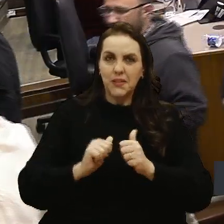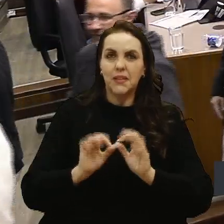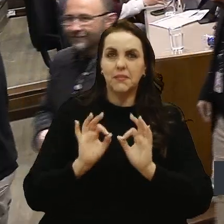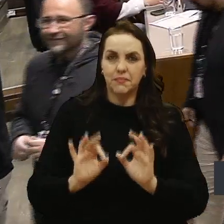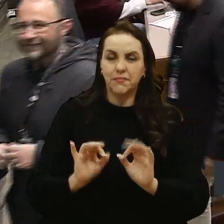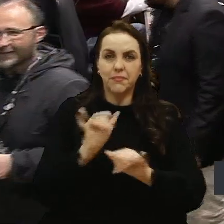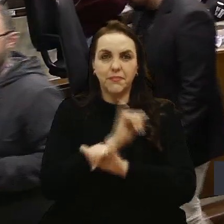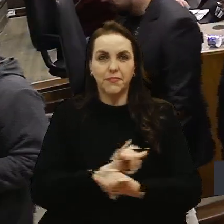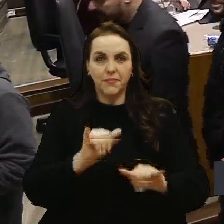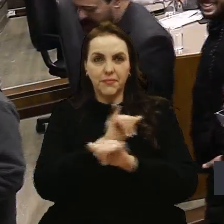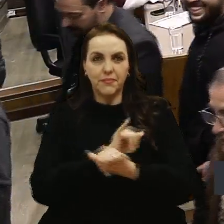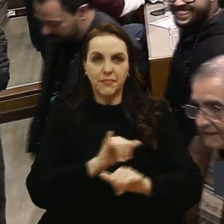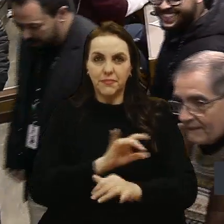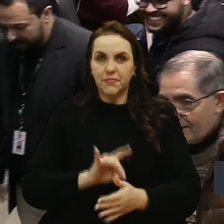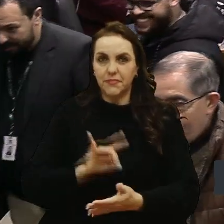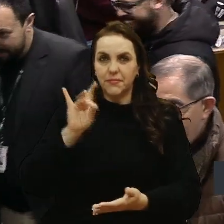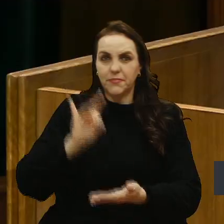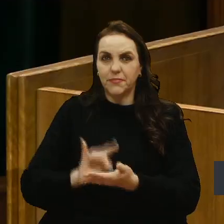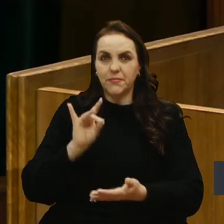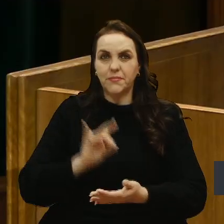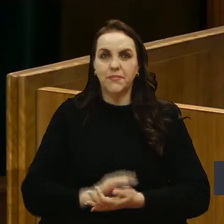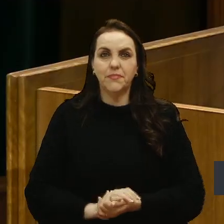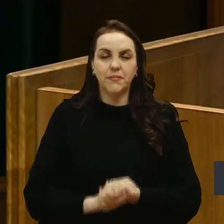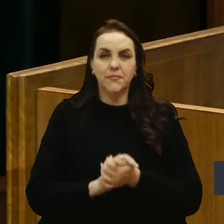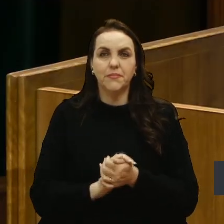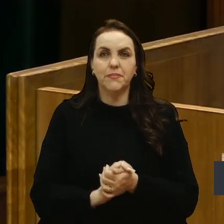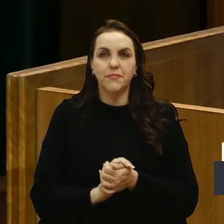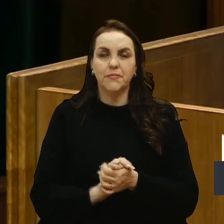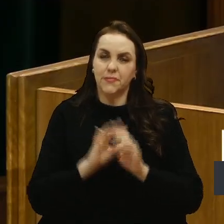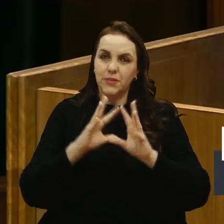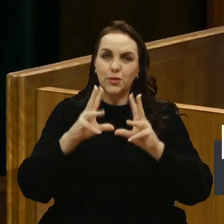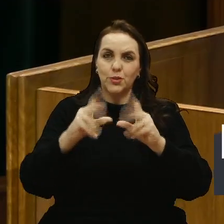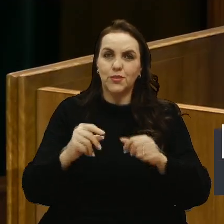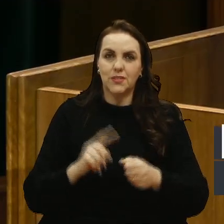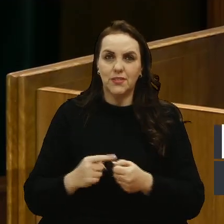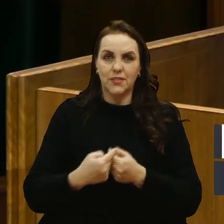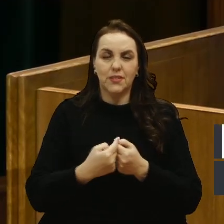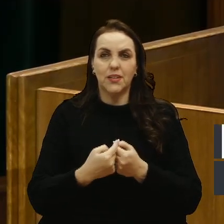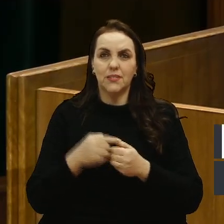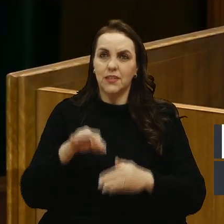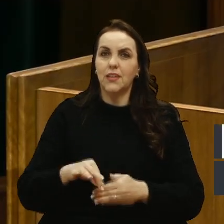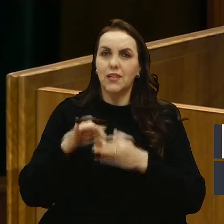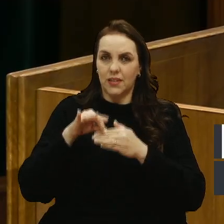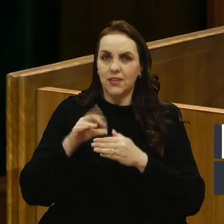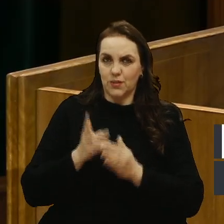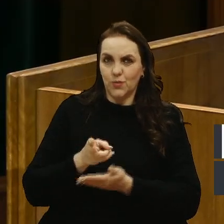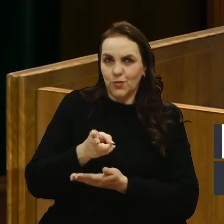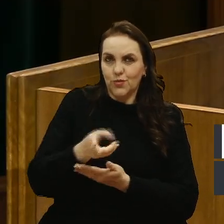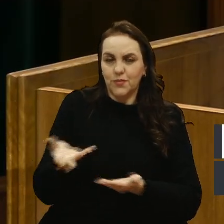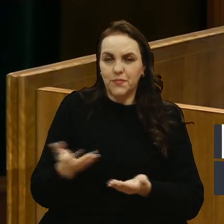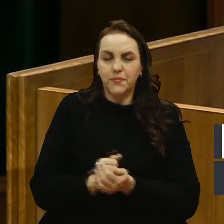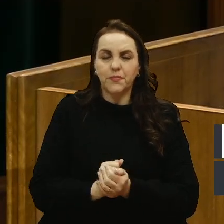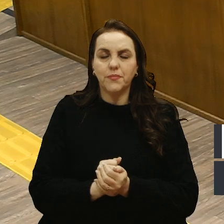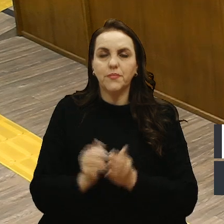a informação verdadeira para toda a cidade. Uma declaração de líder, presidente. Por solicitação do líder da bancada do